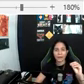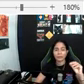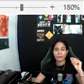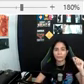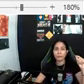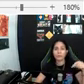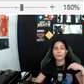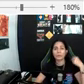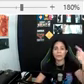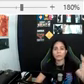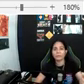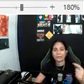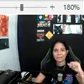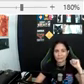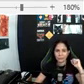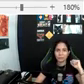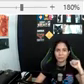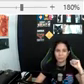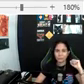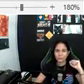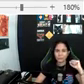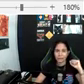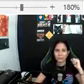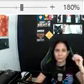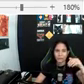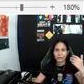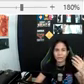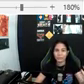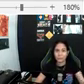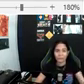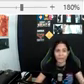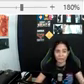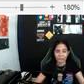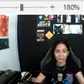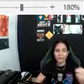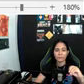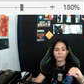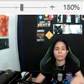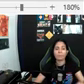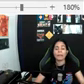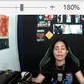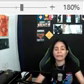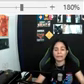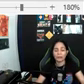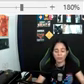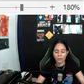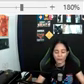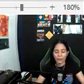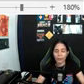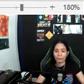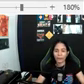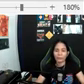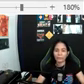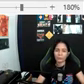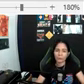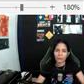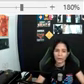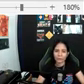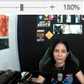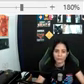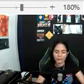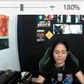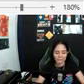classe social seja um fator que influencie nos meus resultados, né, gerando resultados ambíguos, então, eu pego